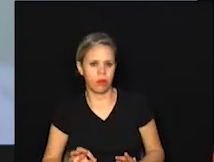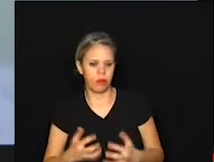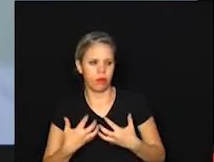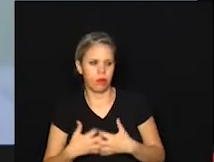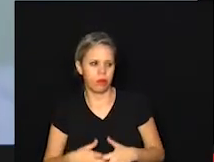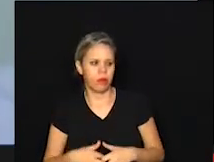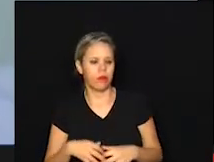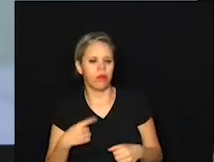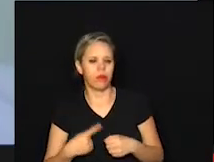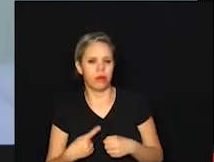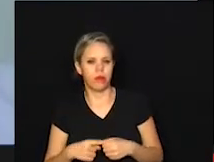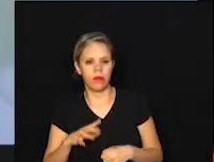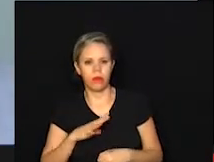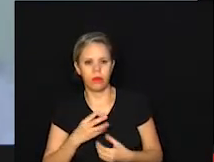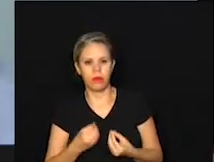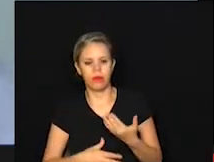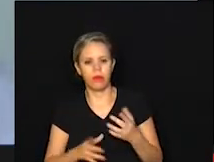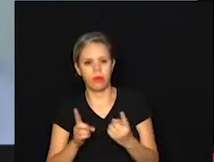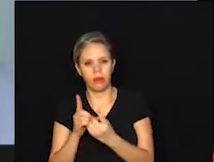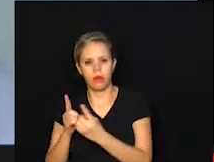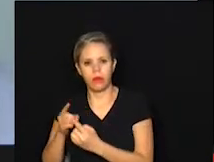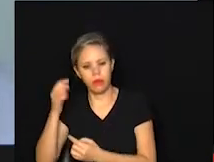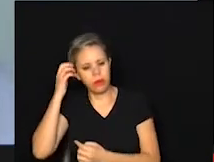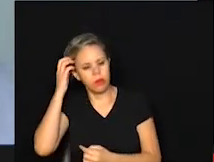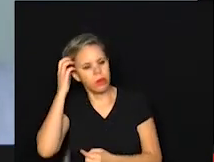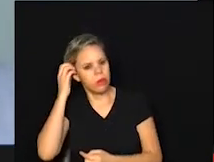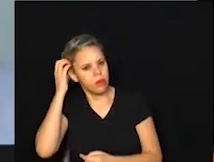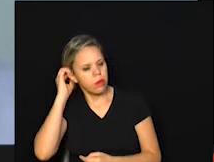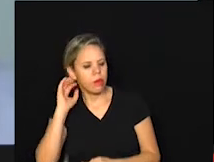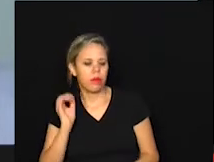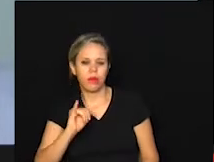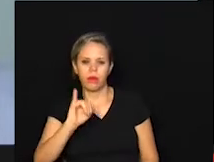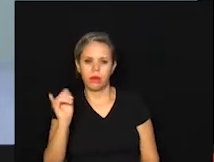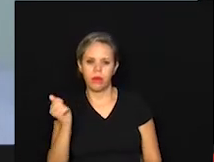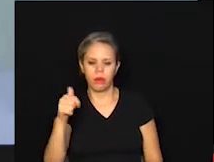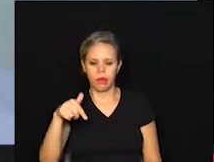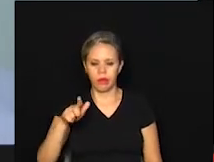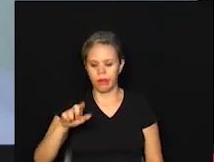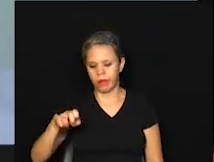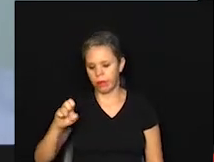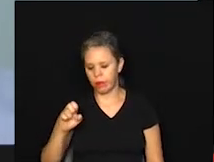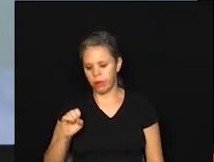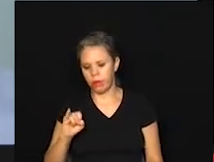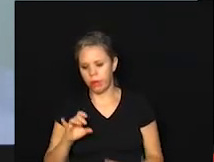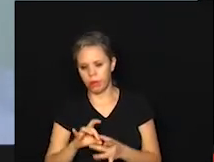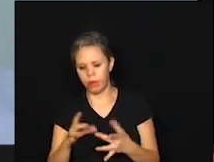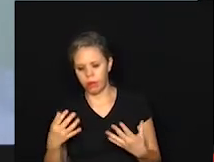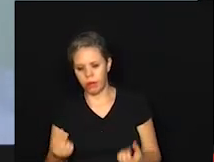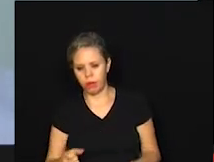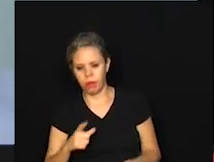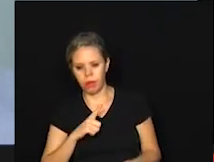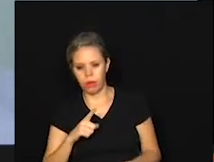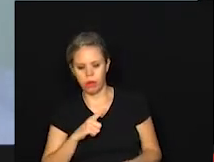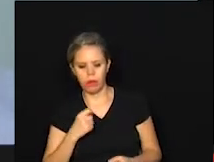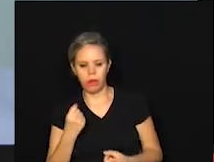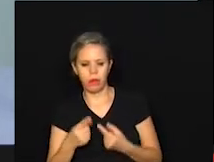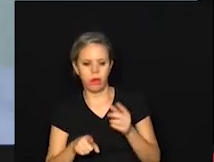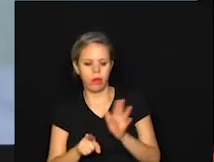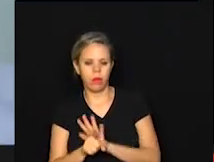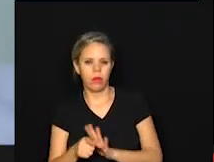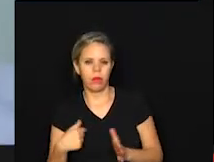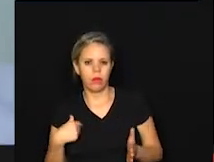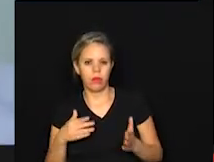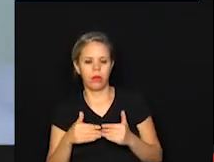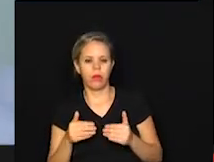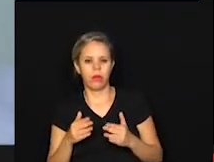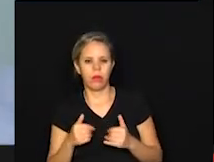funciona no município, que tem muitos atendimentos, tem a pessoa da Jaqueline. E aí, vereadora, se me permite, acho que vai ter mais algumas perguntas, eu pedi para que